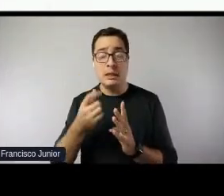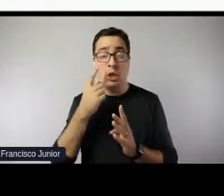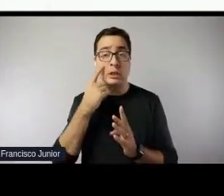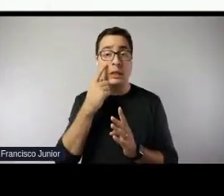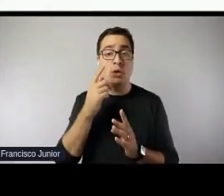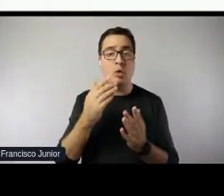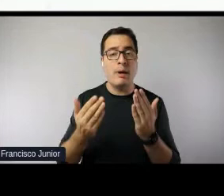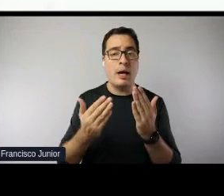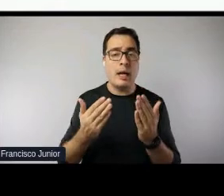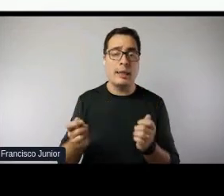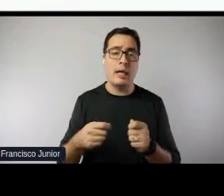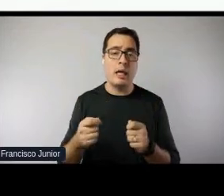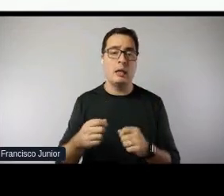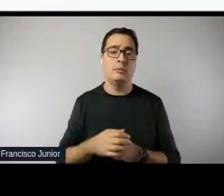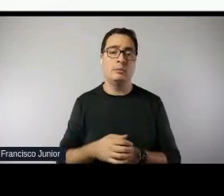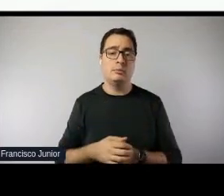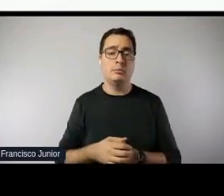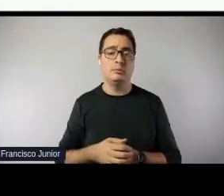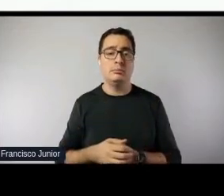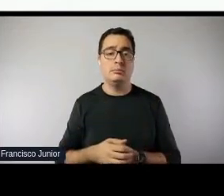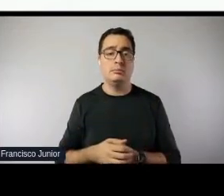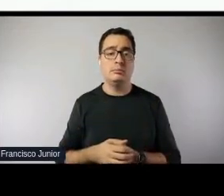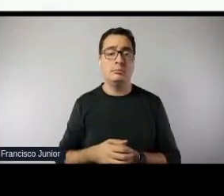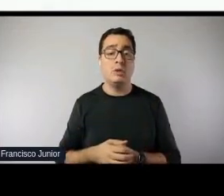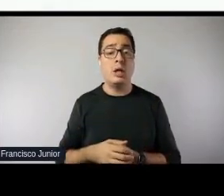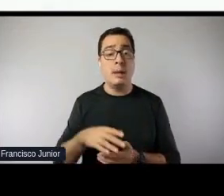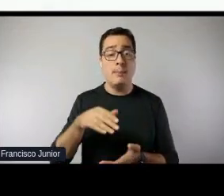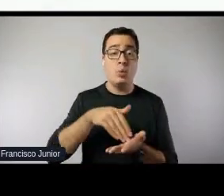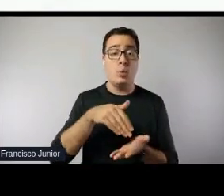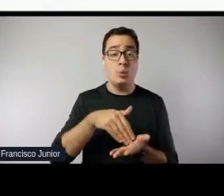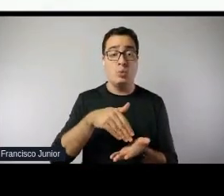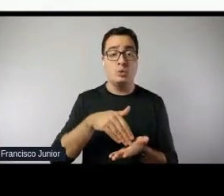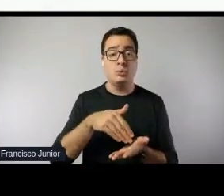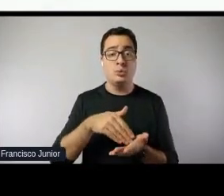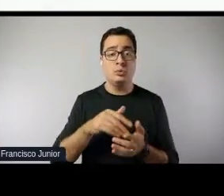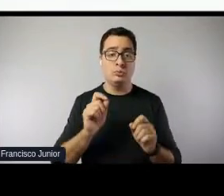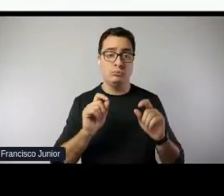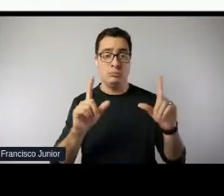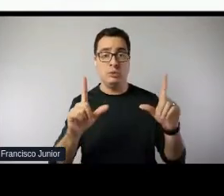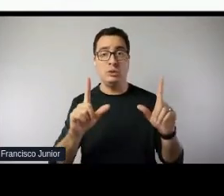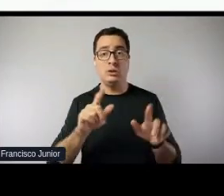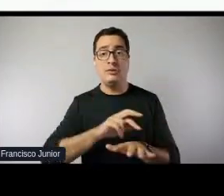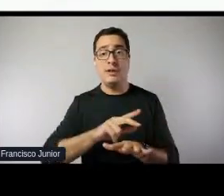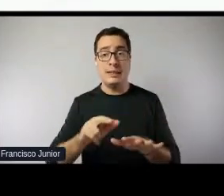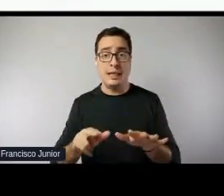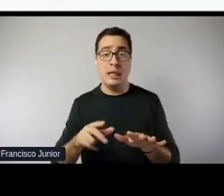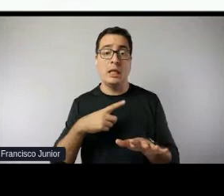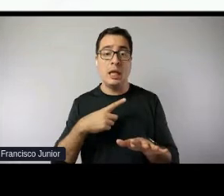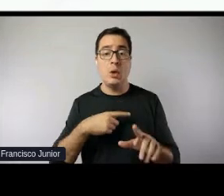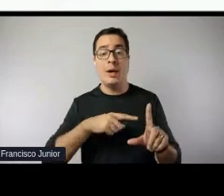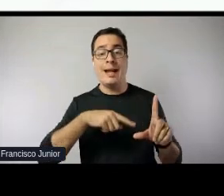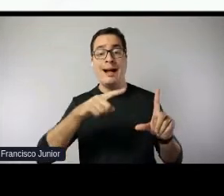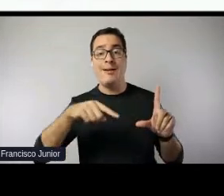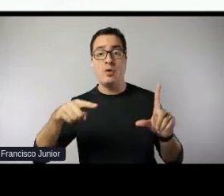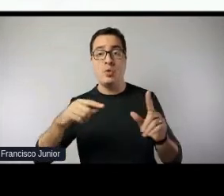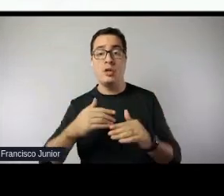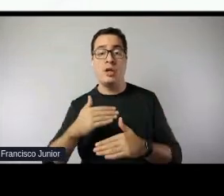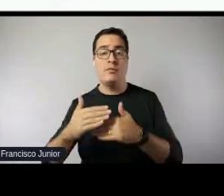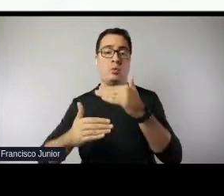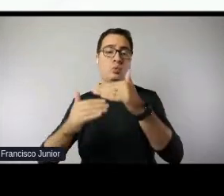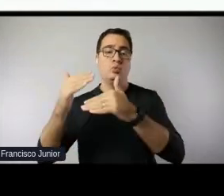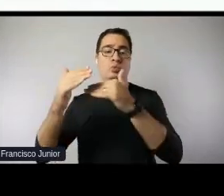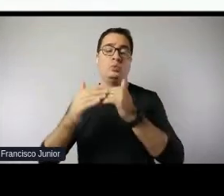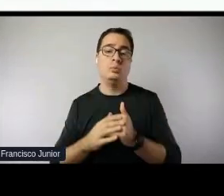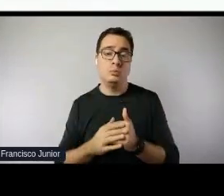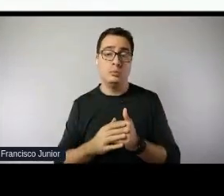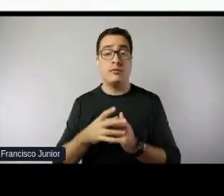comparação entre os dados dela. E aí, por último, no dashboard de diversidade, temos esse gráfico aí de evolução, né?